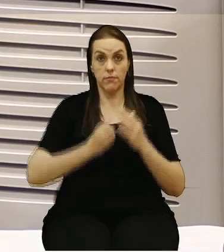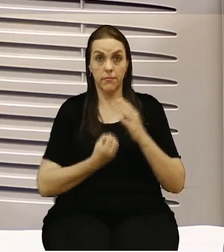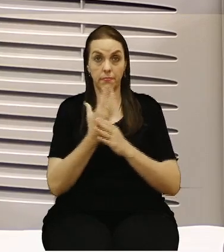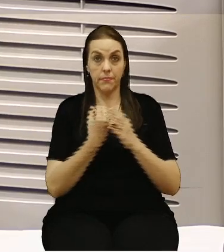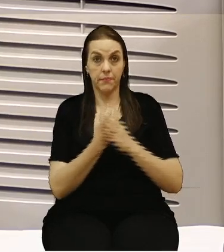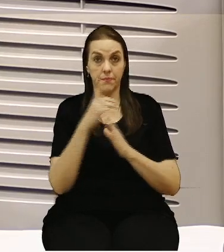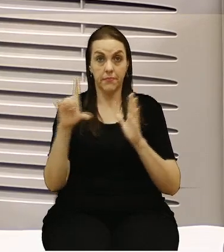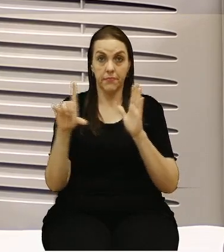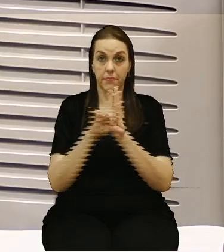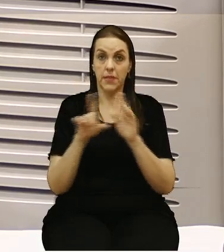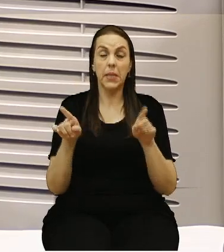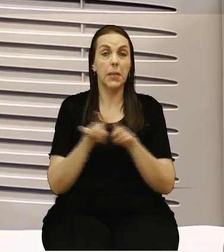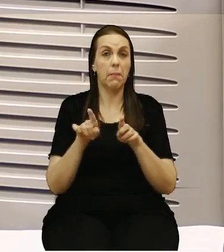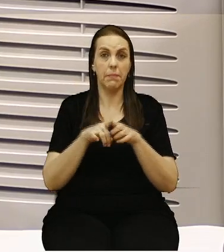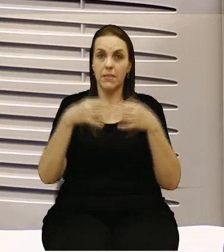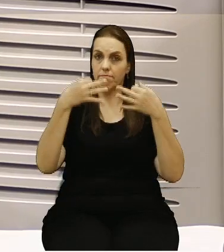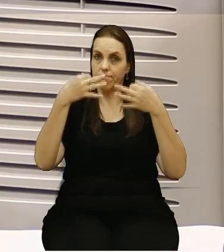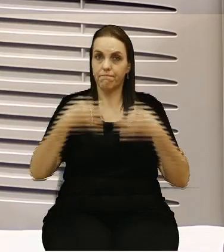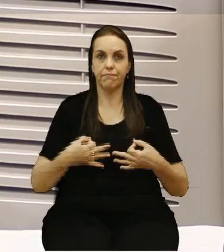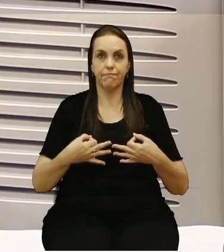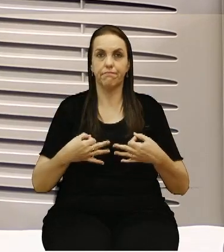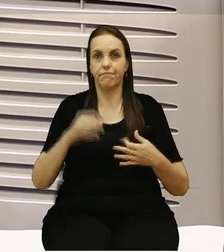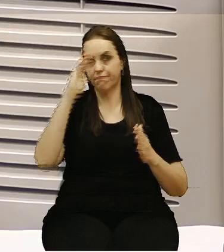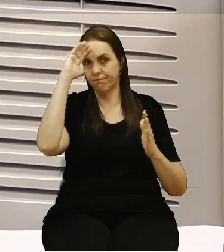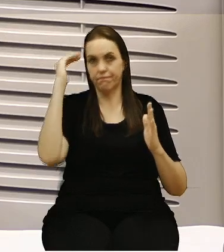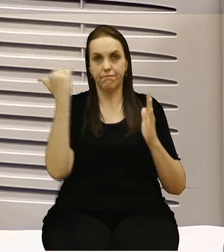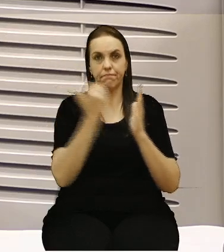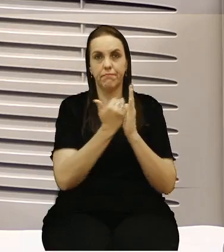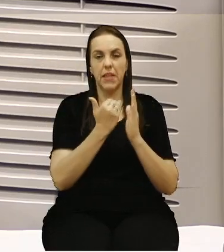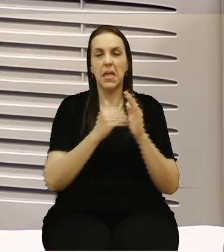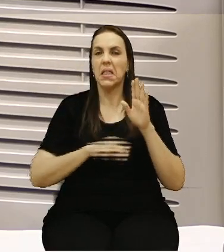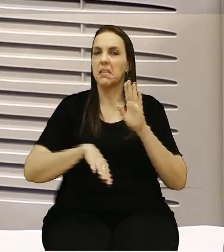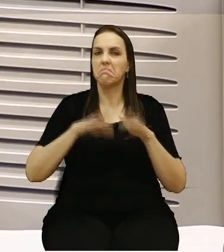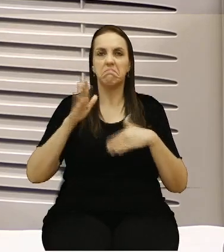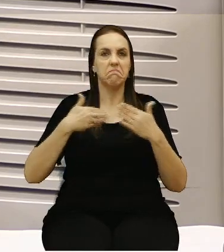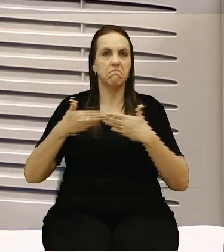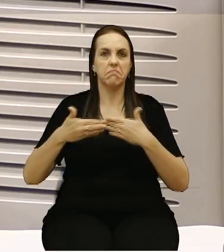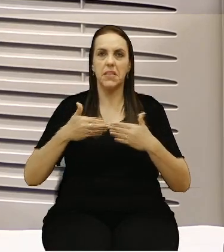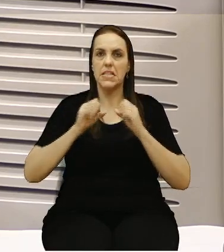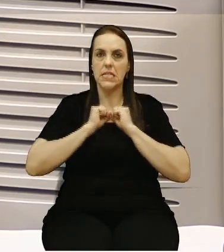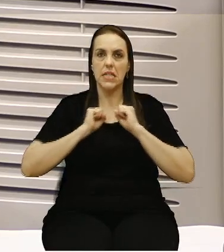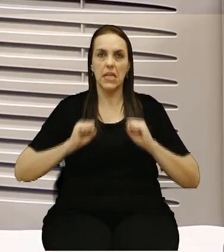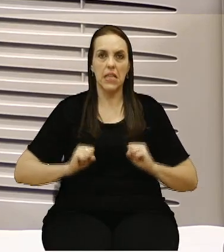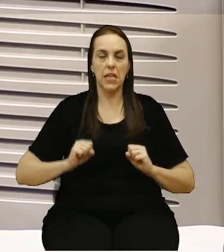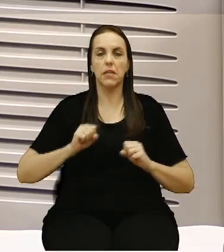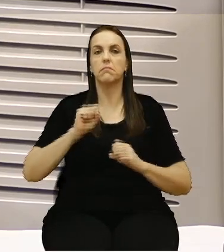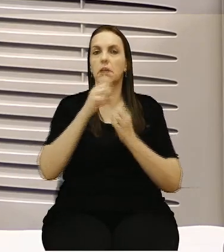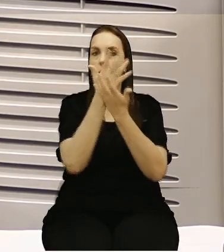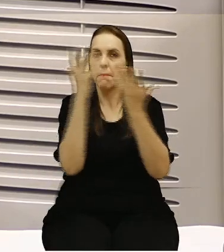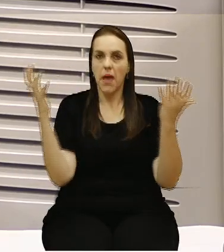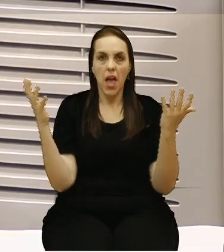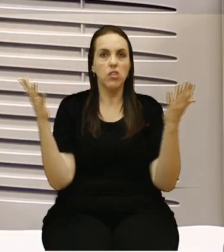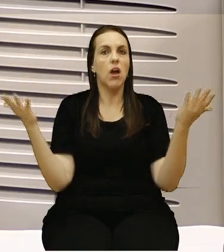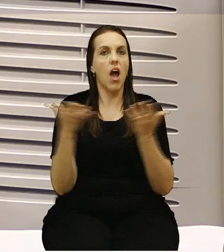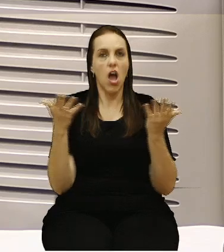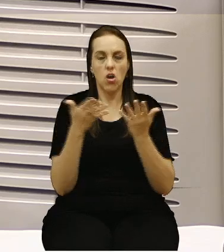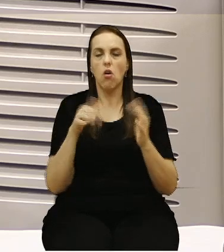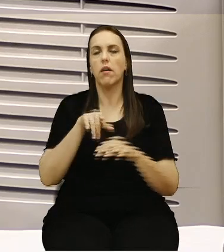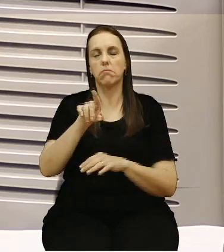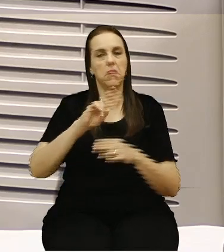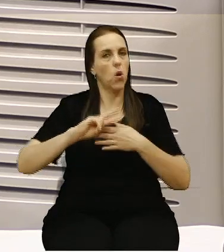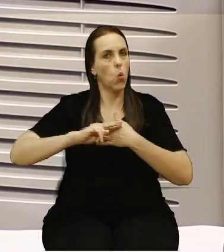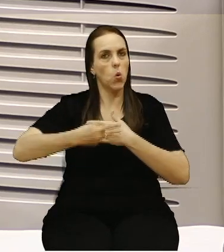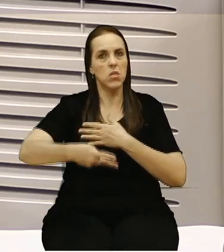fazer com que ela seja cumprida. Então, independente da secretaria. Então, assim, a Secretaria do Meio Ambiente arque com as consequências, né? Eu